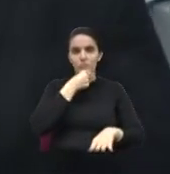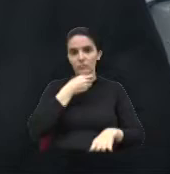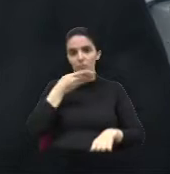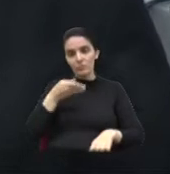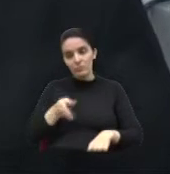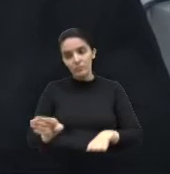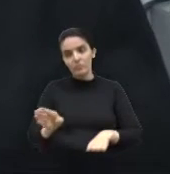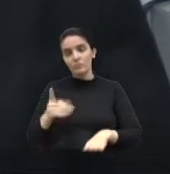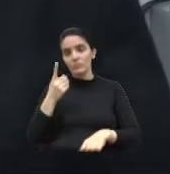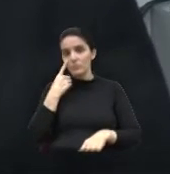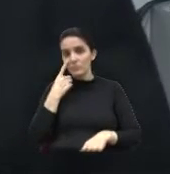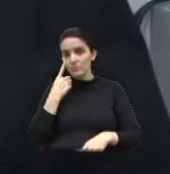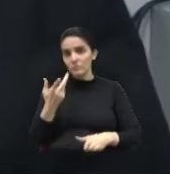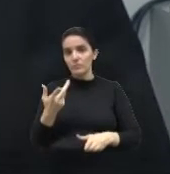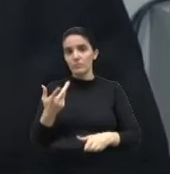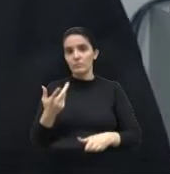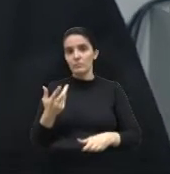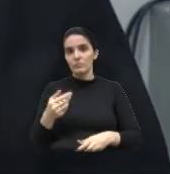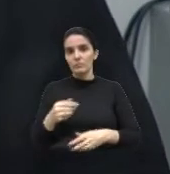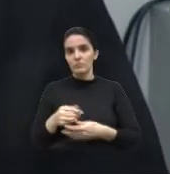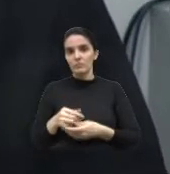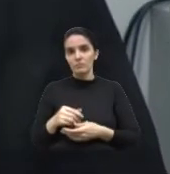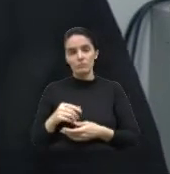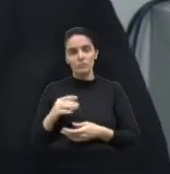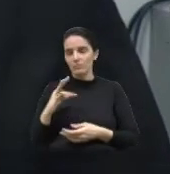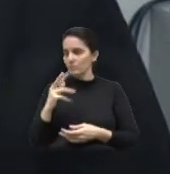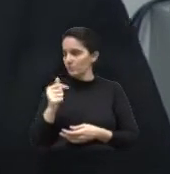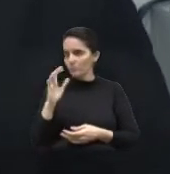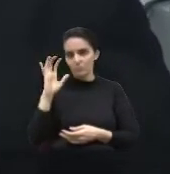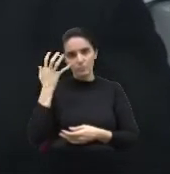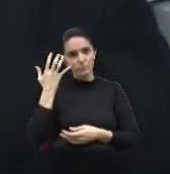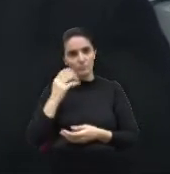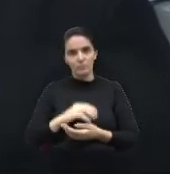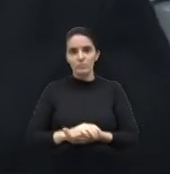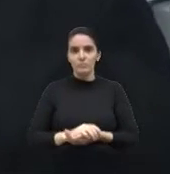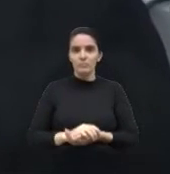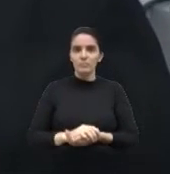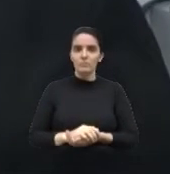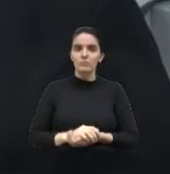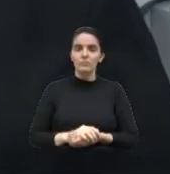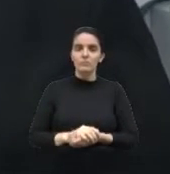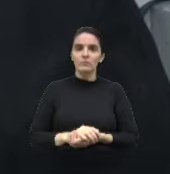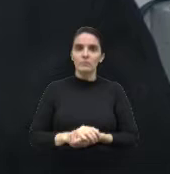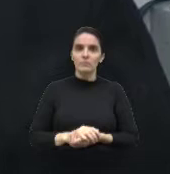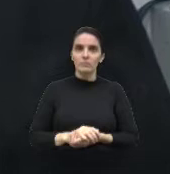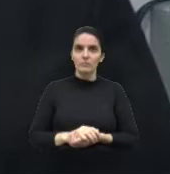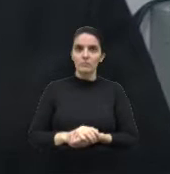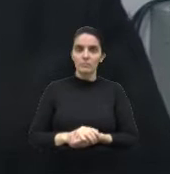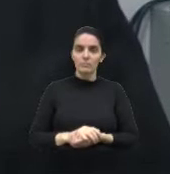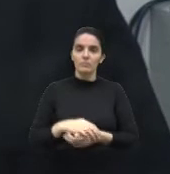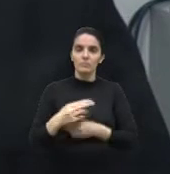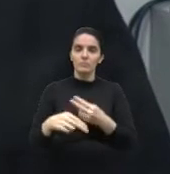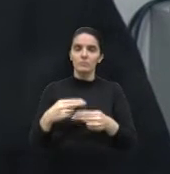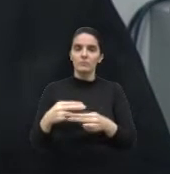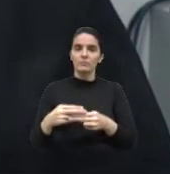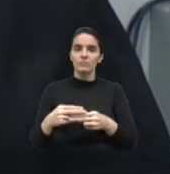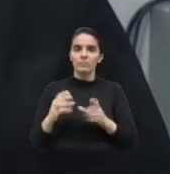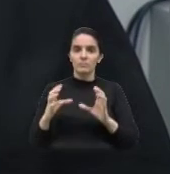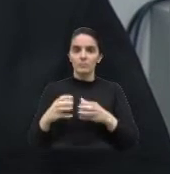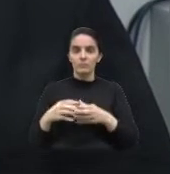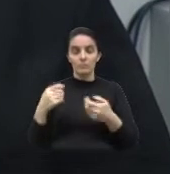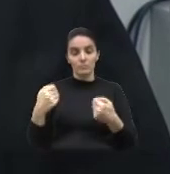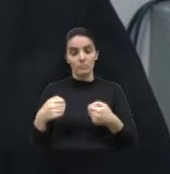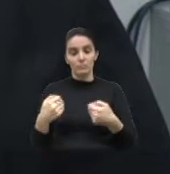no Centro do Idoso e verificamos que não é tudo aquilo que foi falado. Inclusive, fizemos a matéria. Então, acho que a comissão tem que fazer isso.